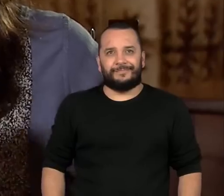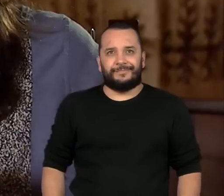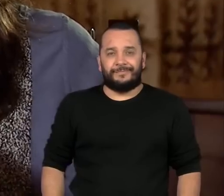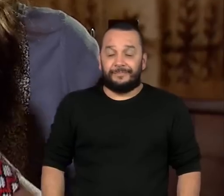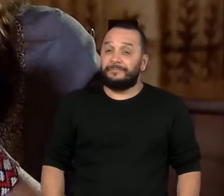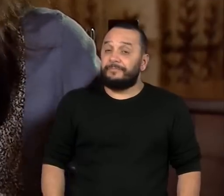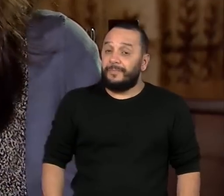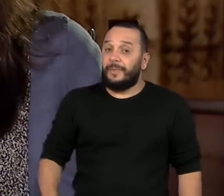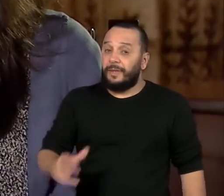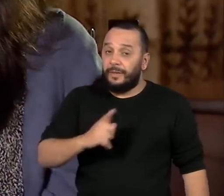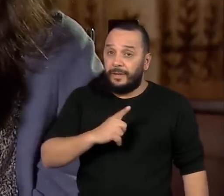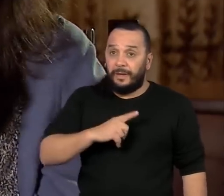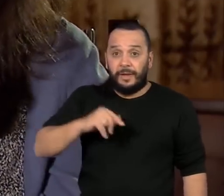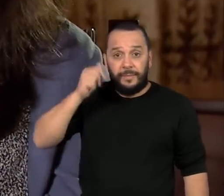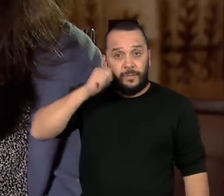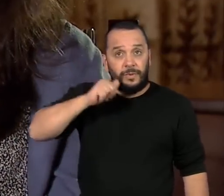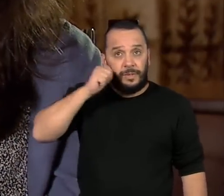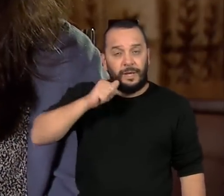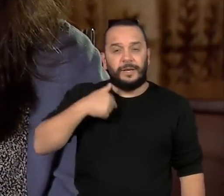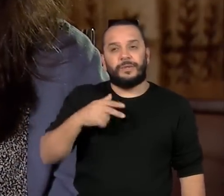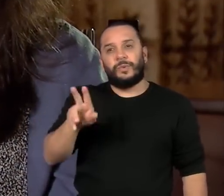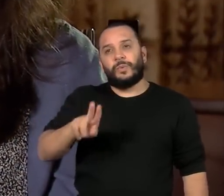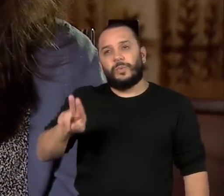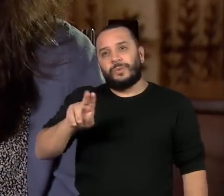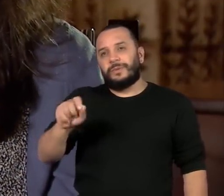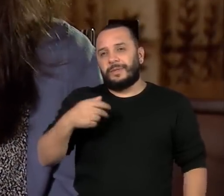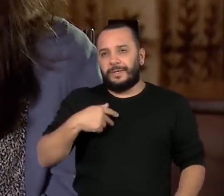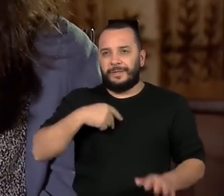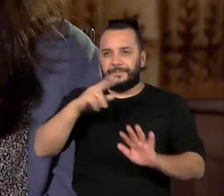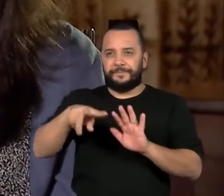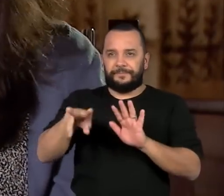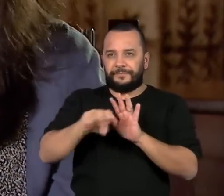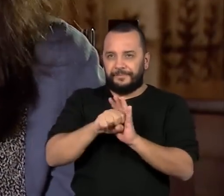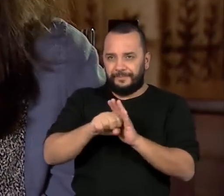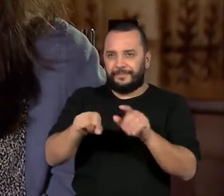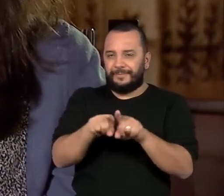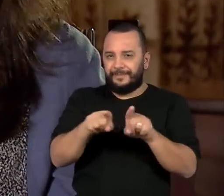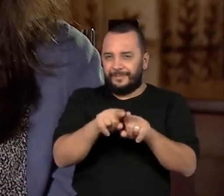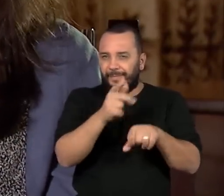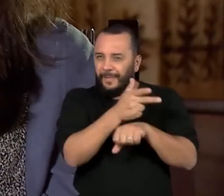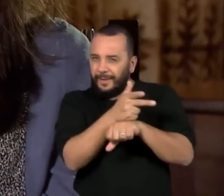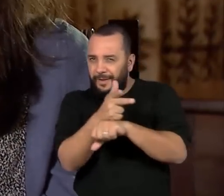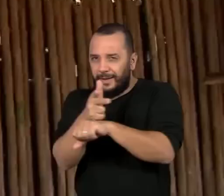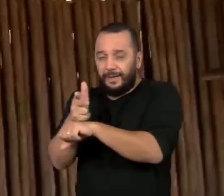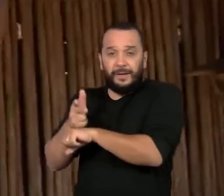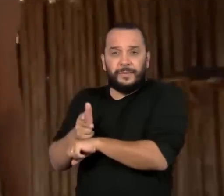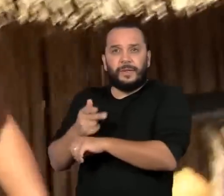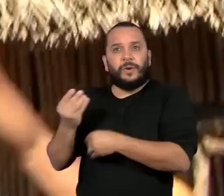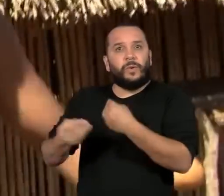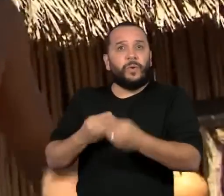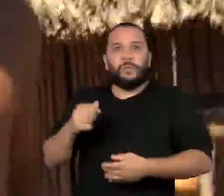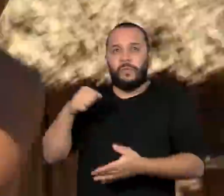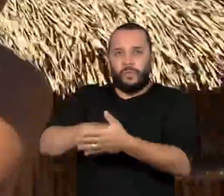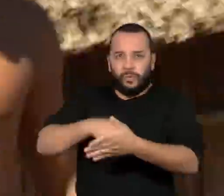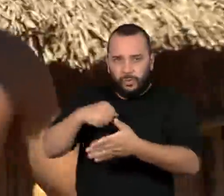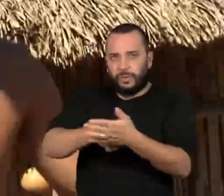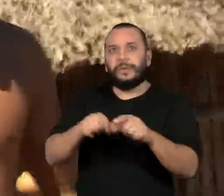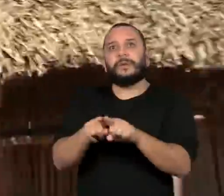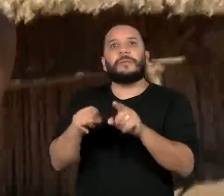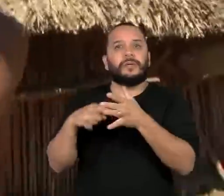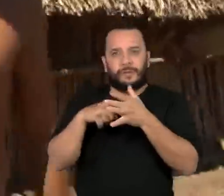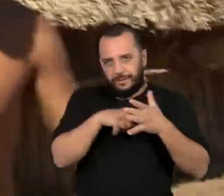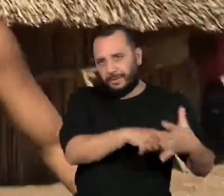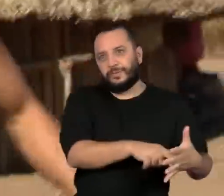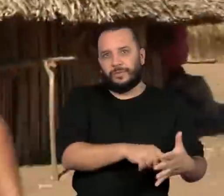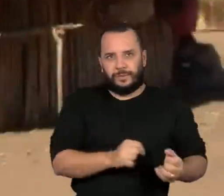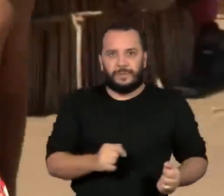Tem mulheres que usam o audiovisual, a câmera, como uma ferramenta de luta, de denúncia. Como tem outras que estão